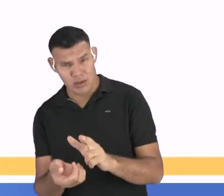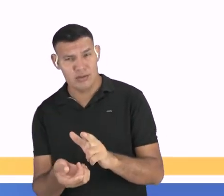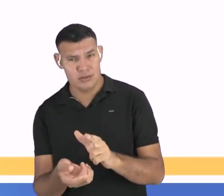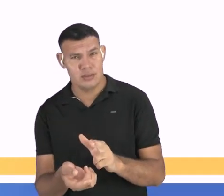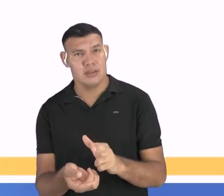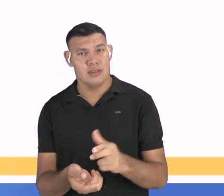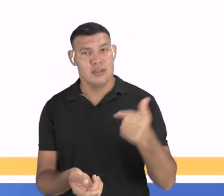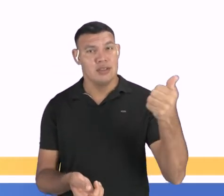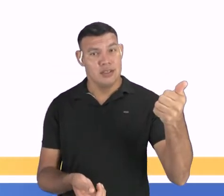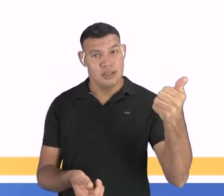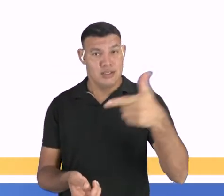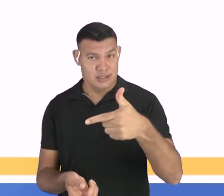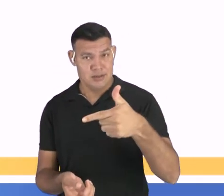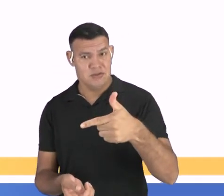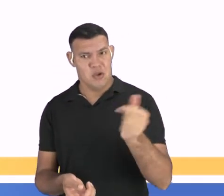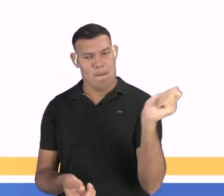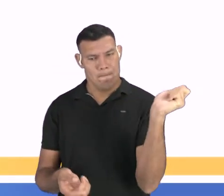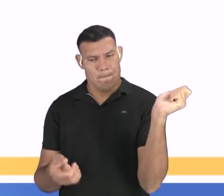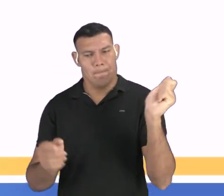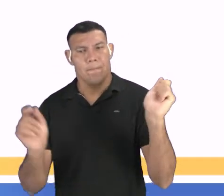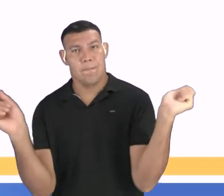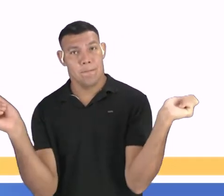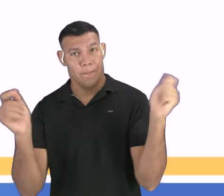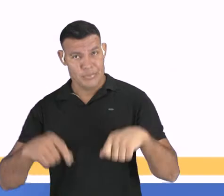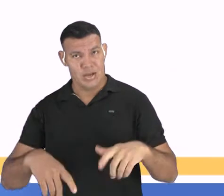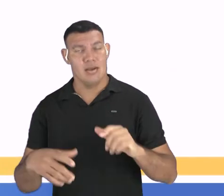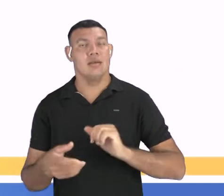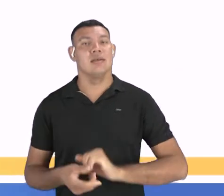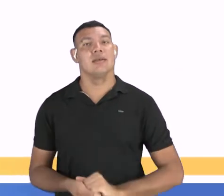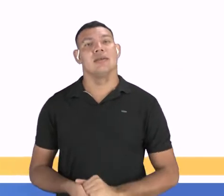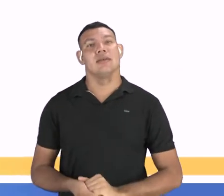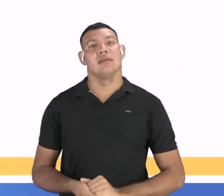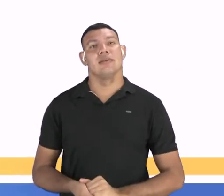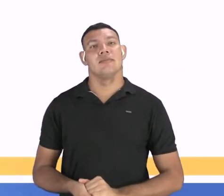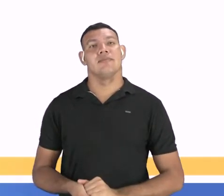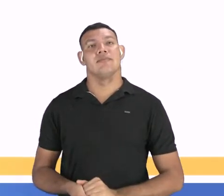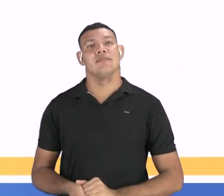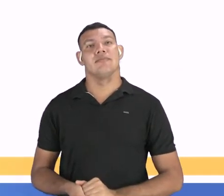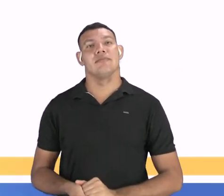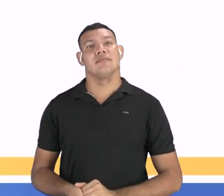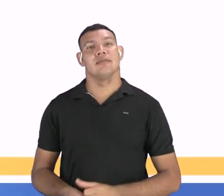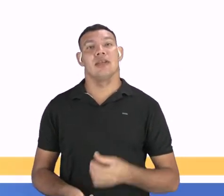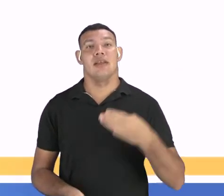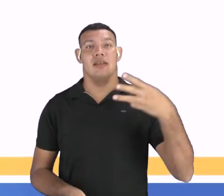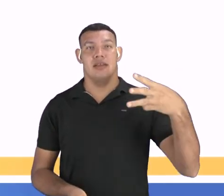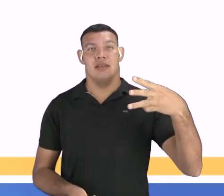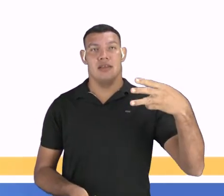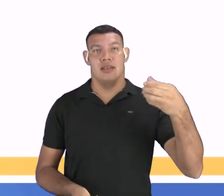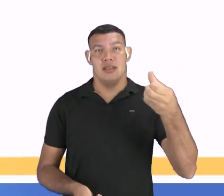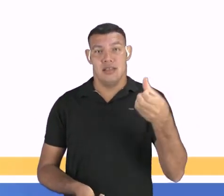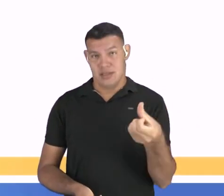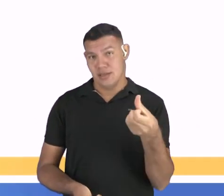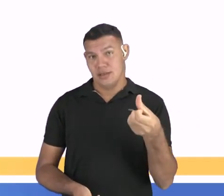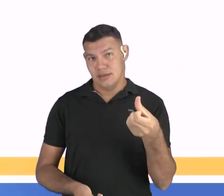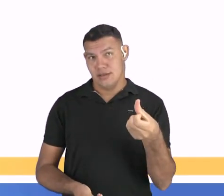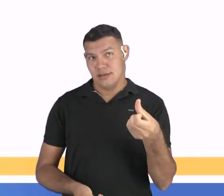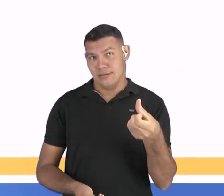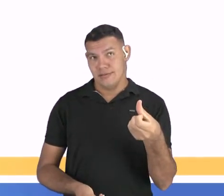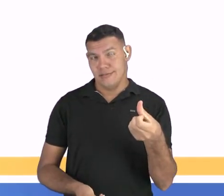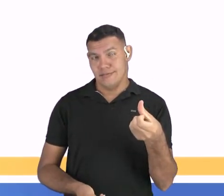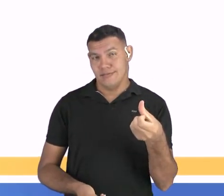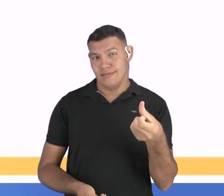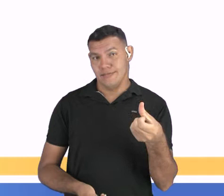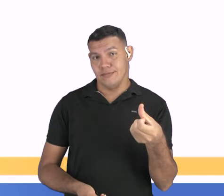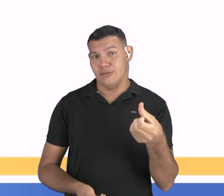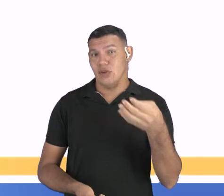as idades possíveis aí para a tia Ana, né, são 36 e 48, certo? Já